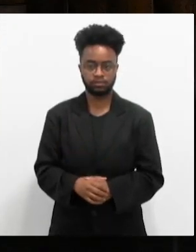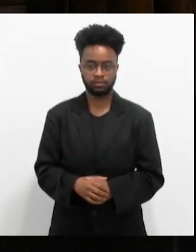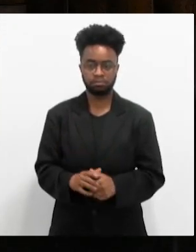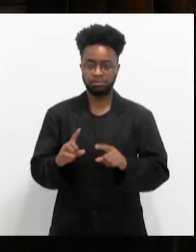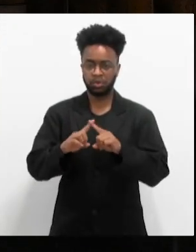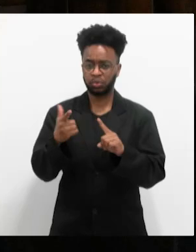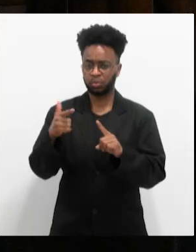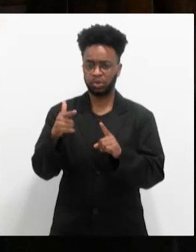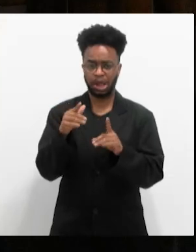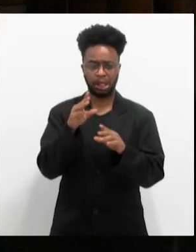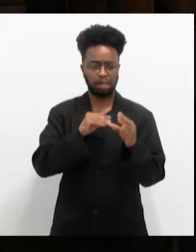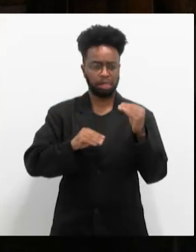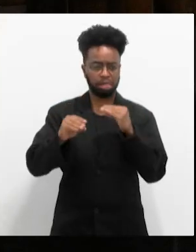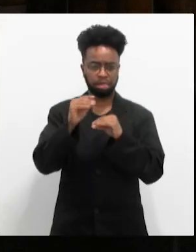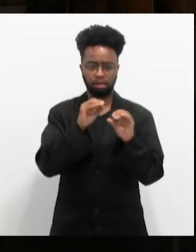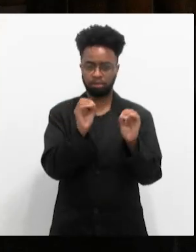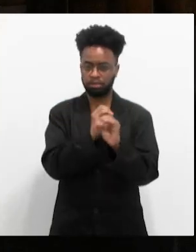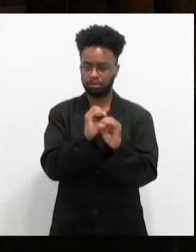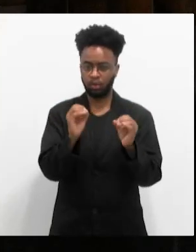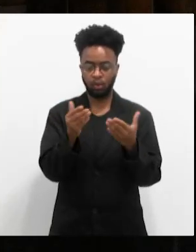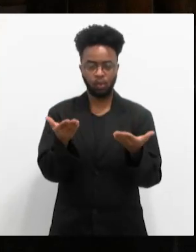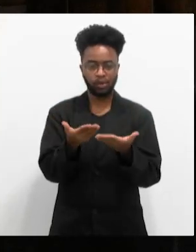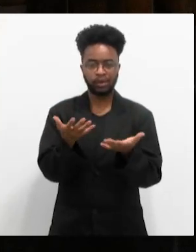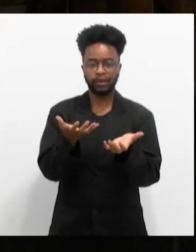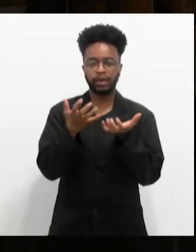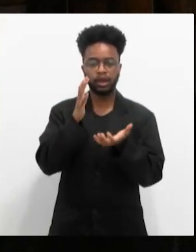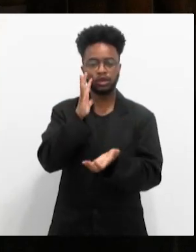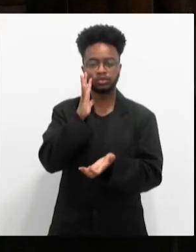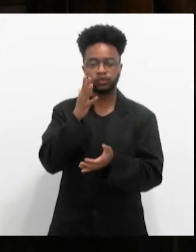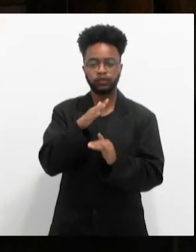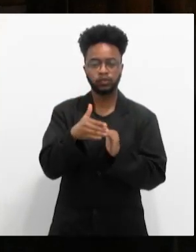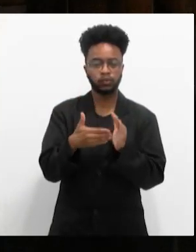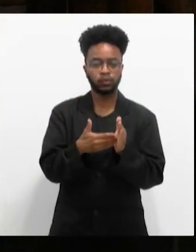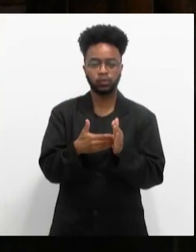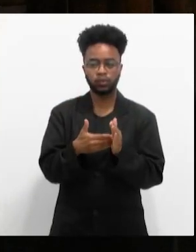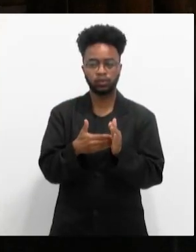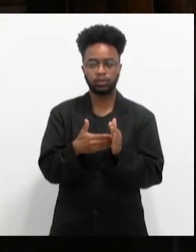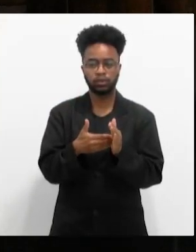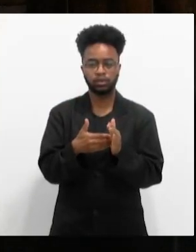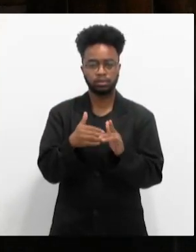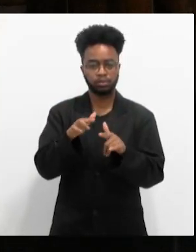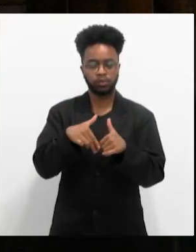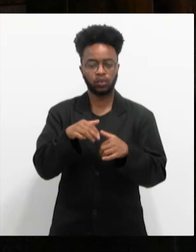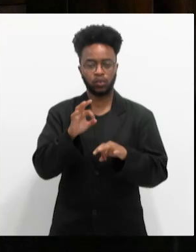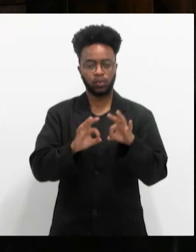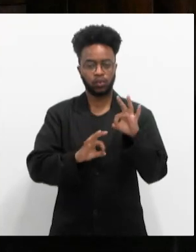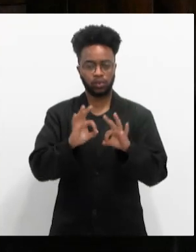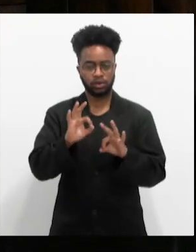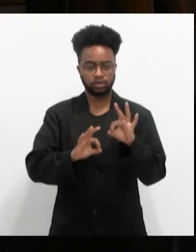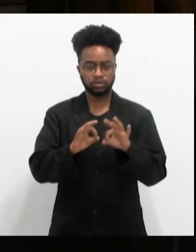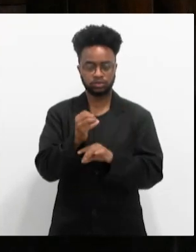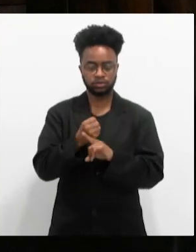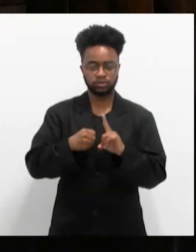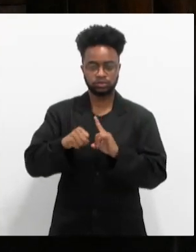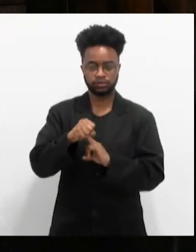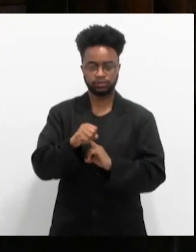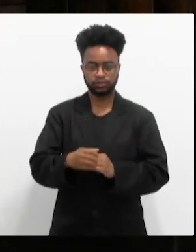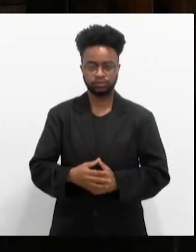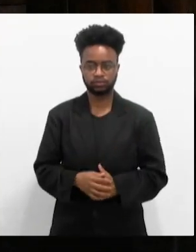que tem hoje de tudo querer se resolver por organizações sociais.